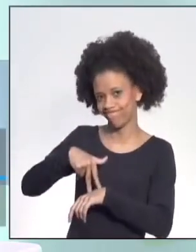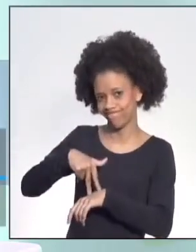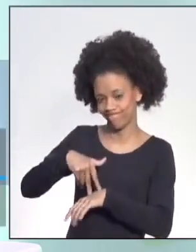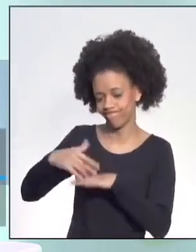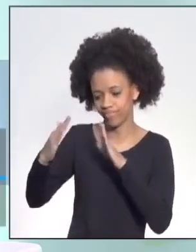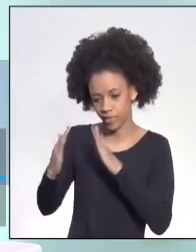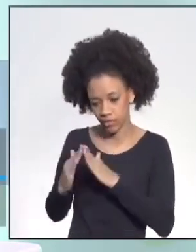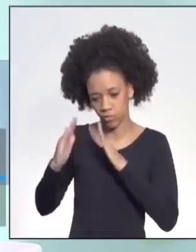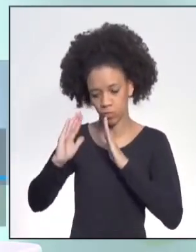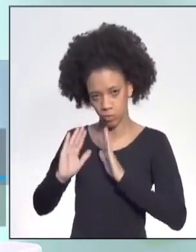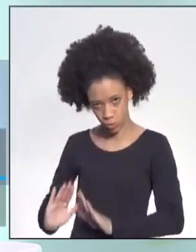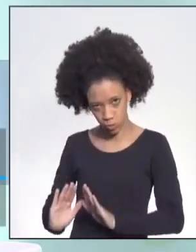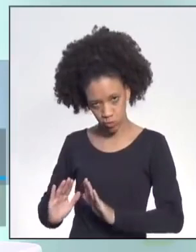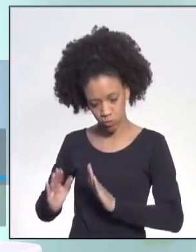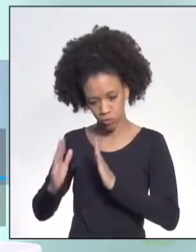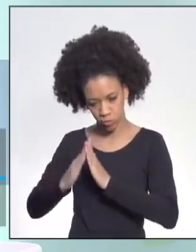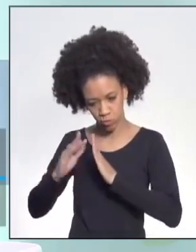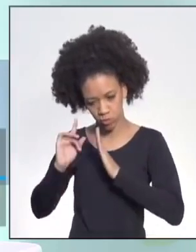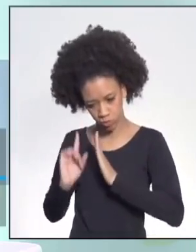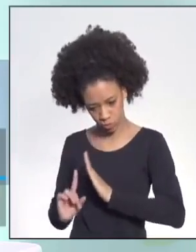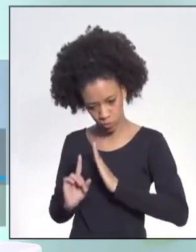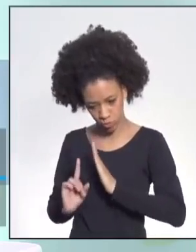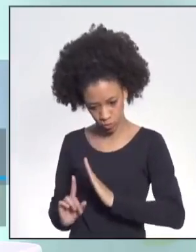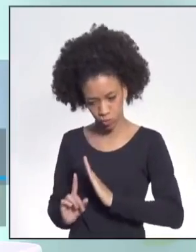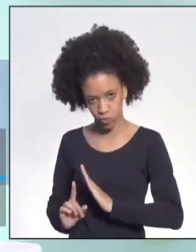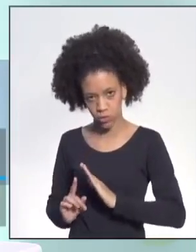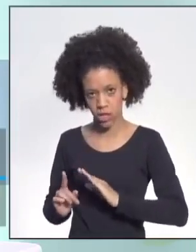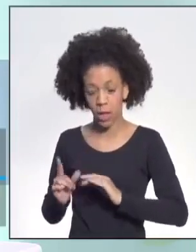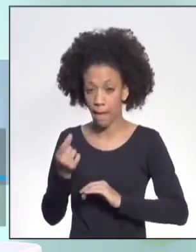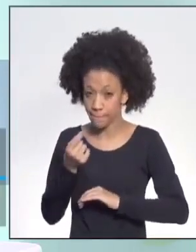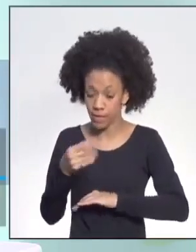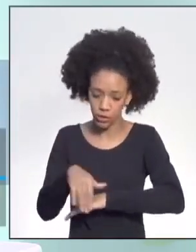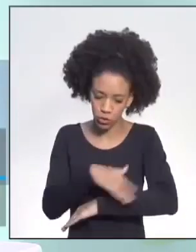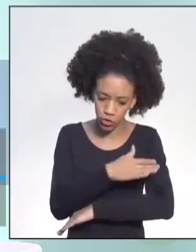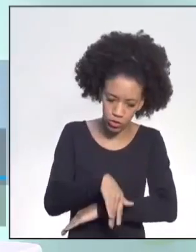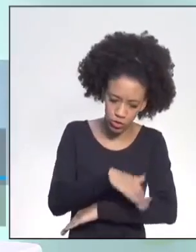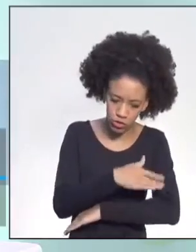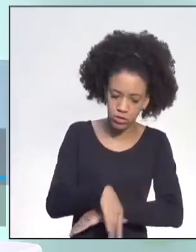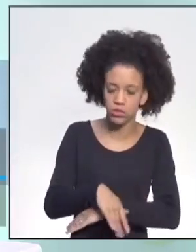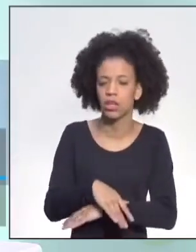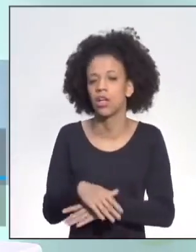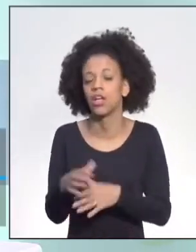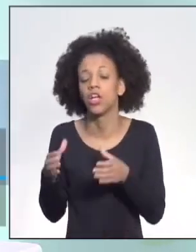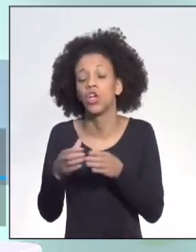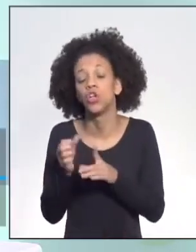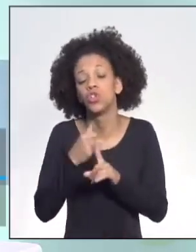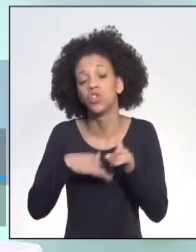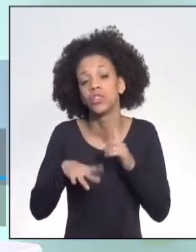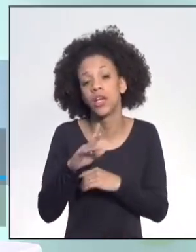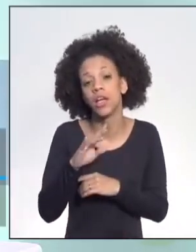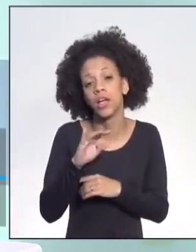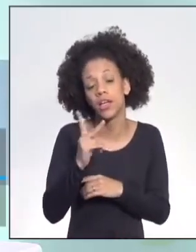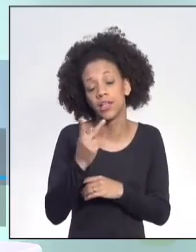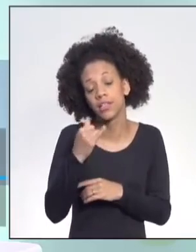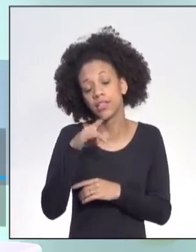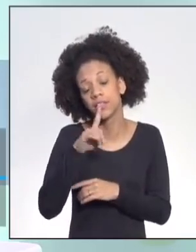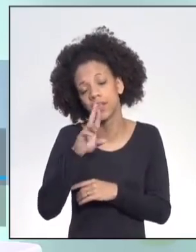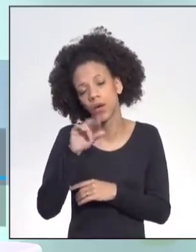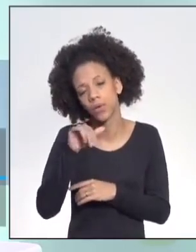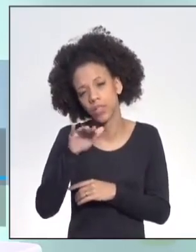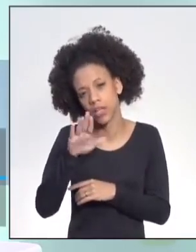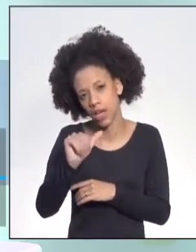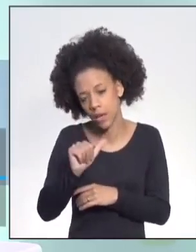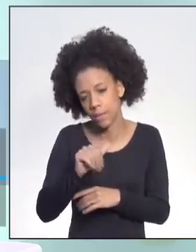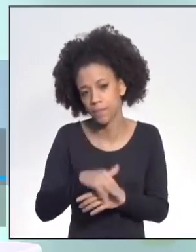morada perto de rios, que nós chamamos de sociedades hidráulicas. E essas sociedades elas começam a crescer